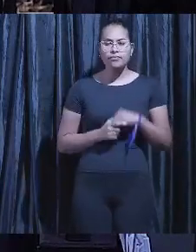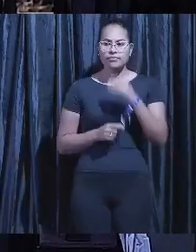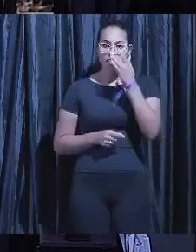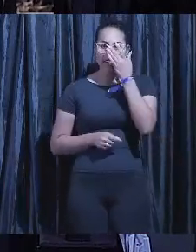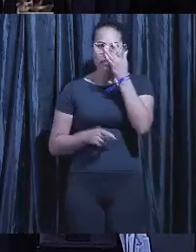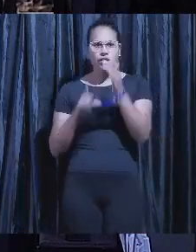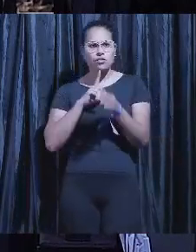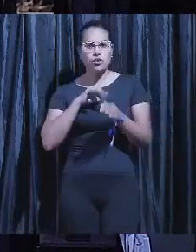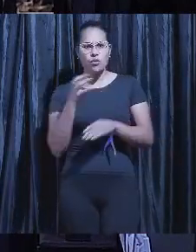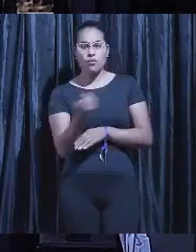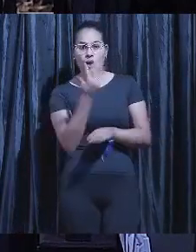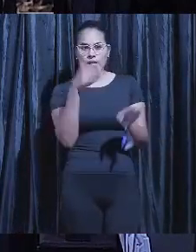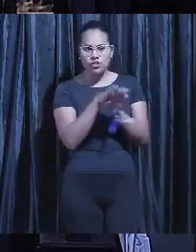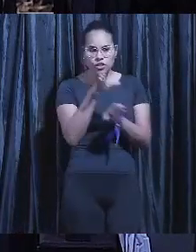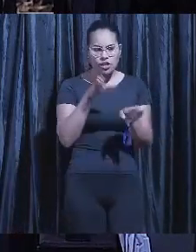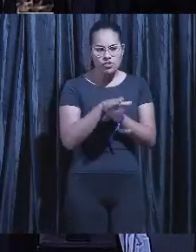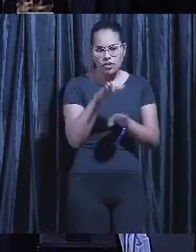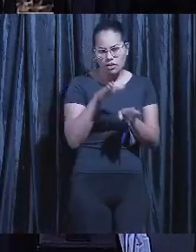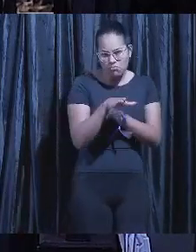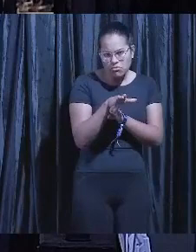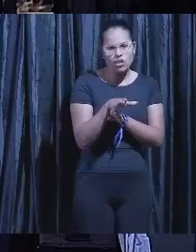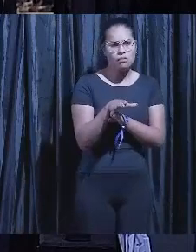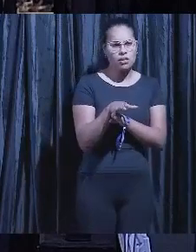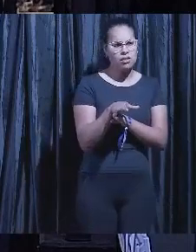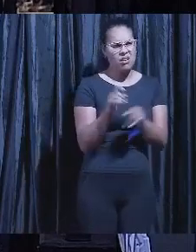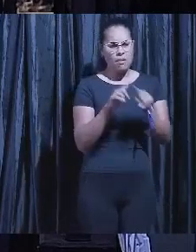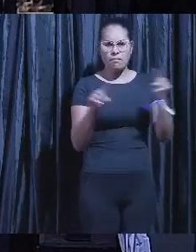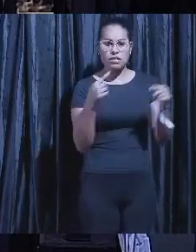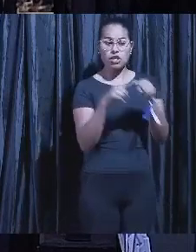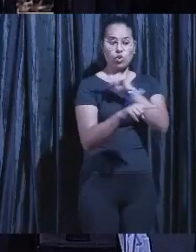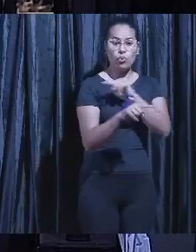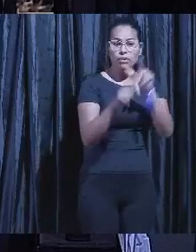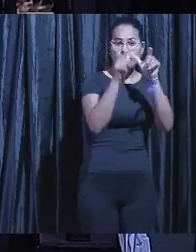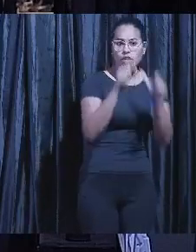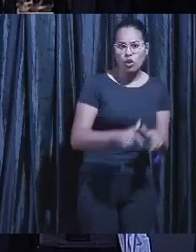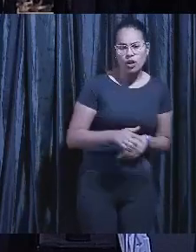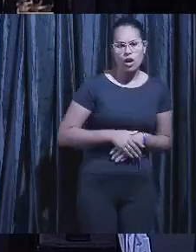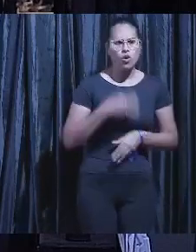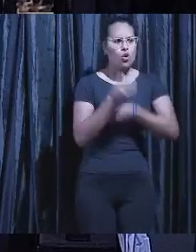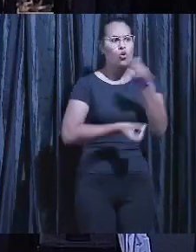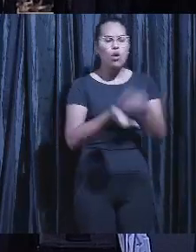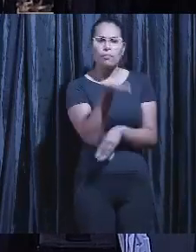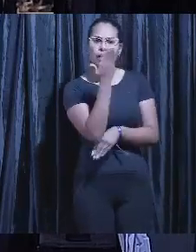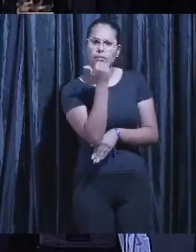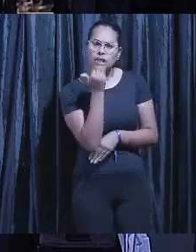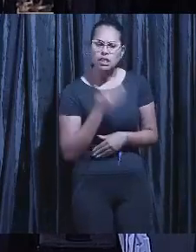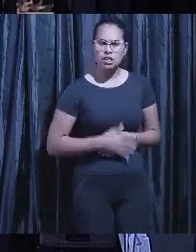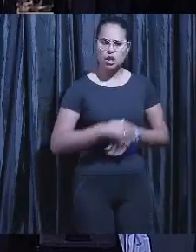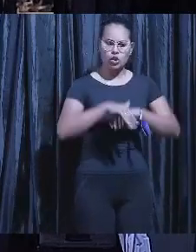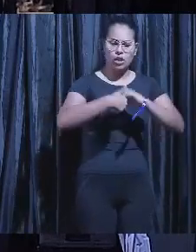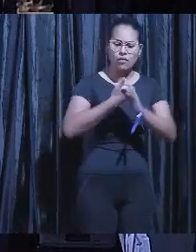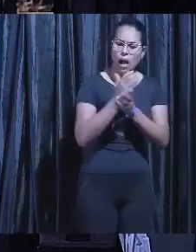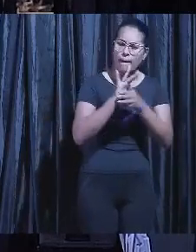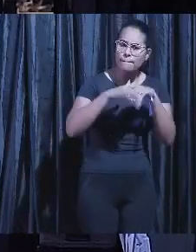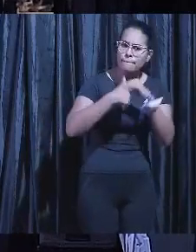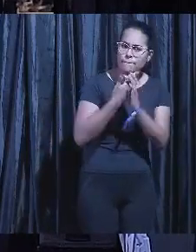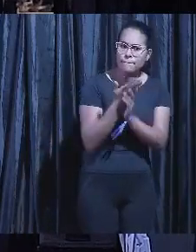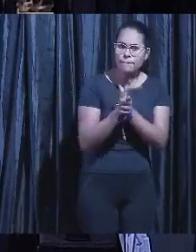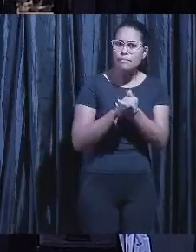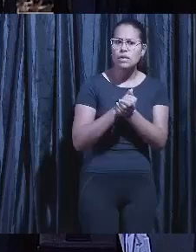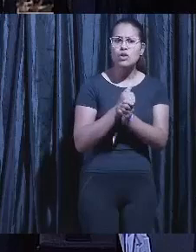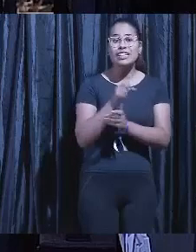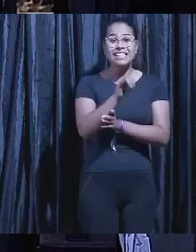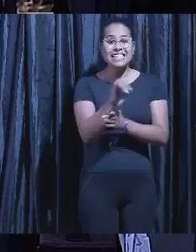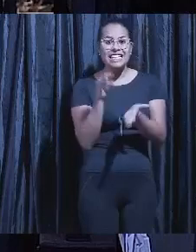direcionamentos que não cabiam naquele espaço. Então, a gente ficou pensando no processo da alimentação, como lavar as mãos, por exemplo, a partir da escassez de